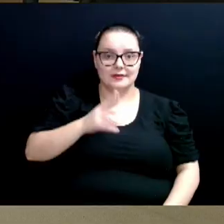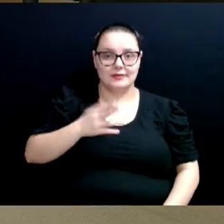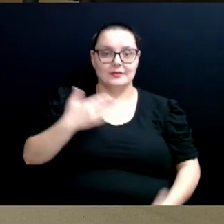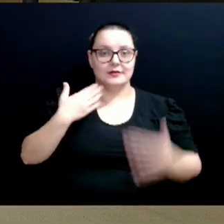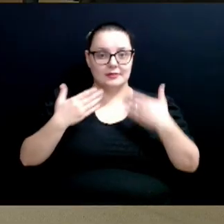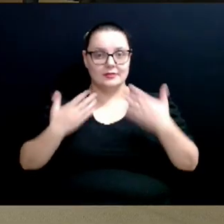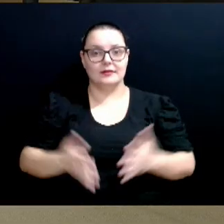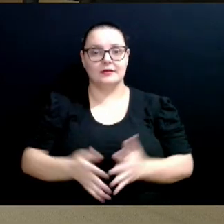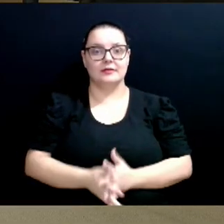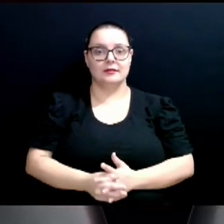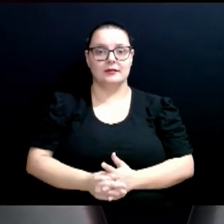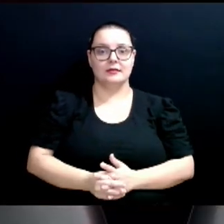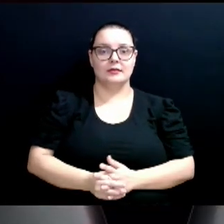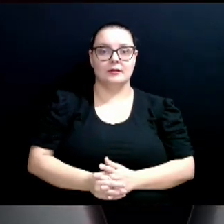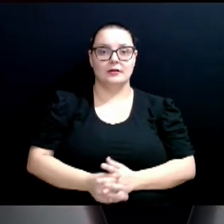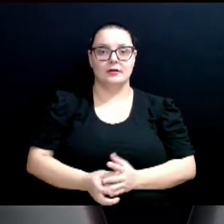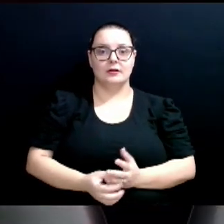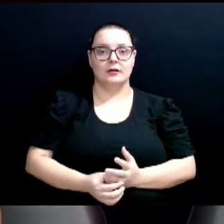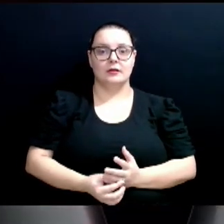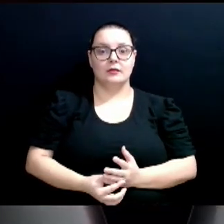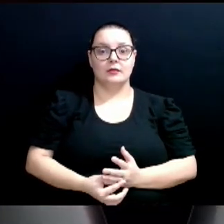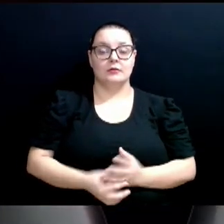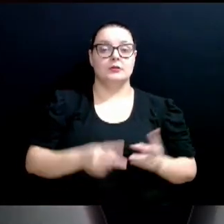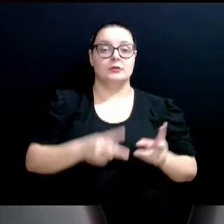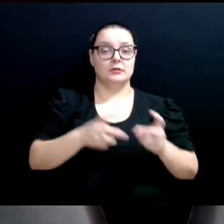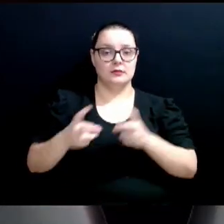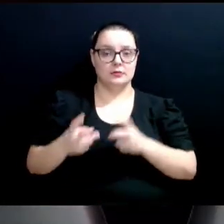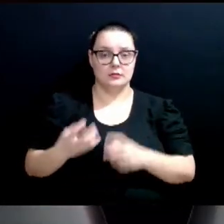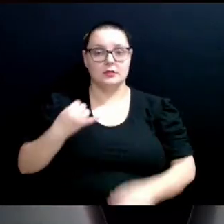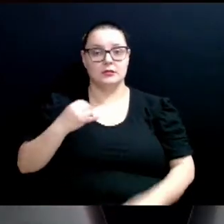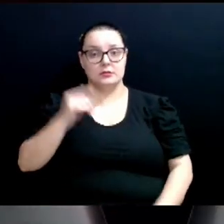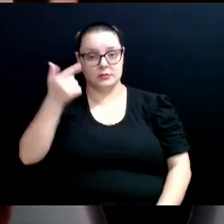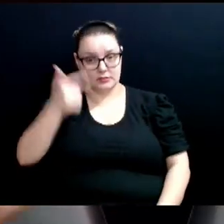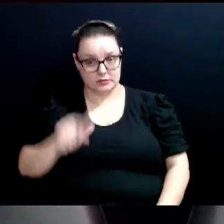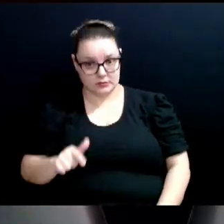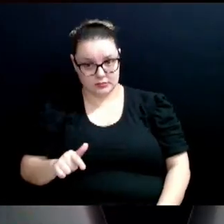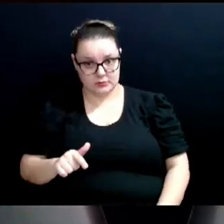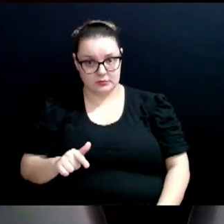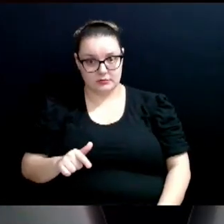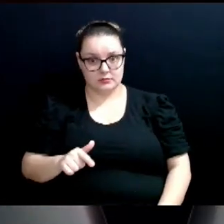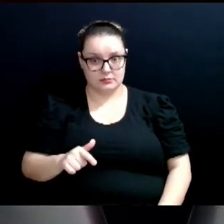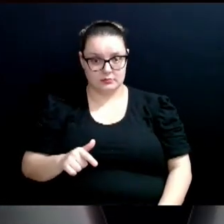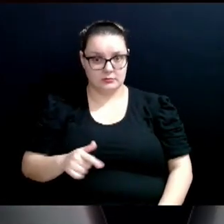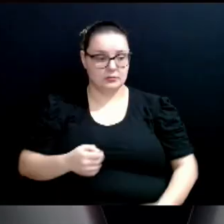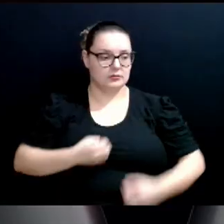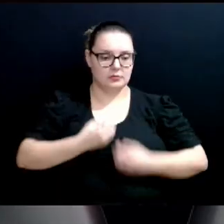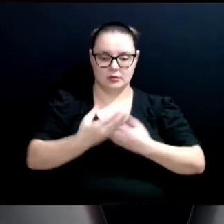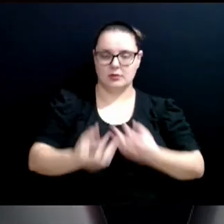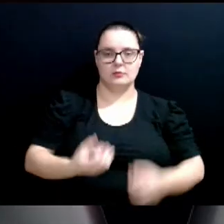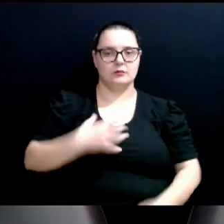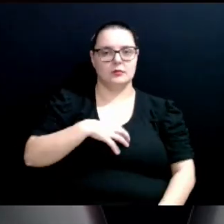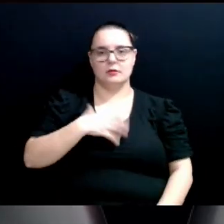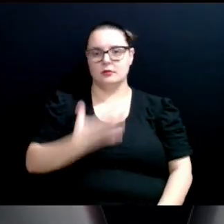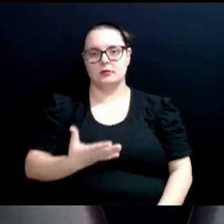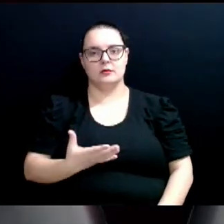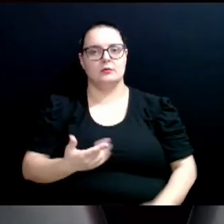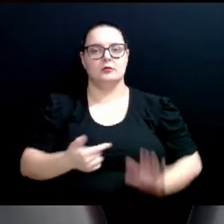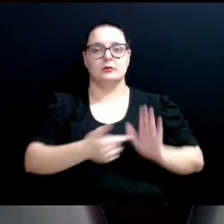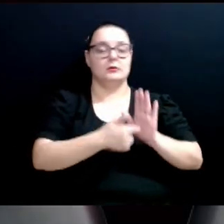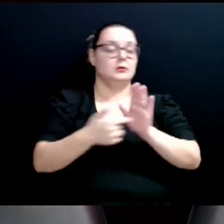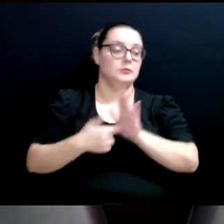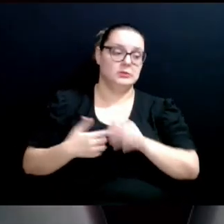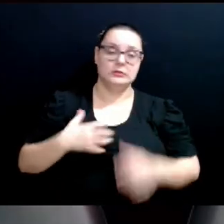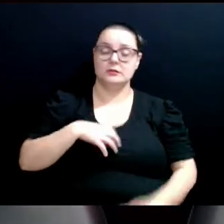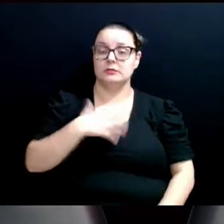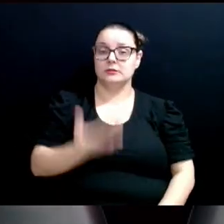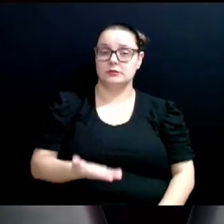Rúbia. Sim. Você percebe que se você continuar se expressando dessa forma, expondo desse jeito, você vai acabar